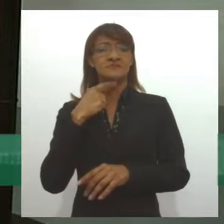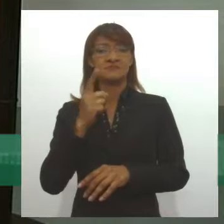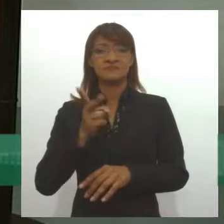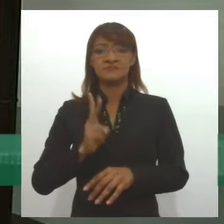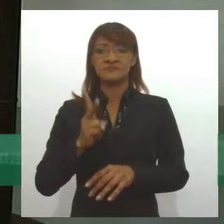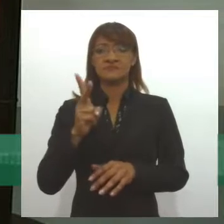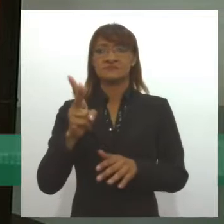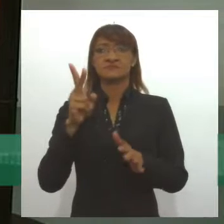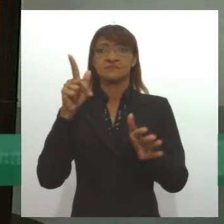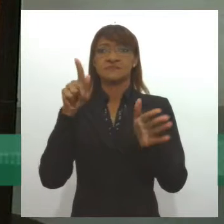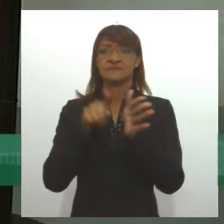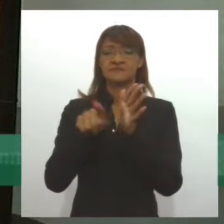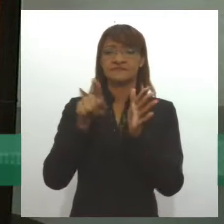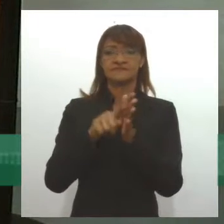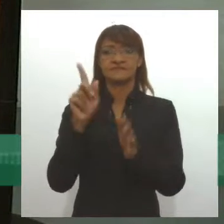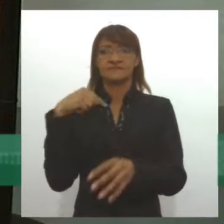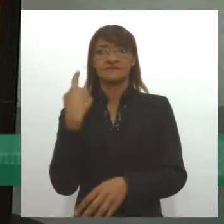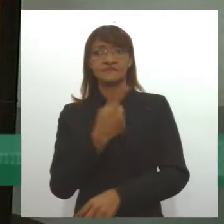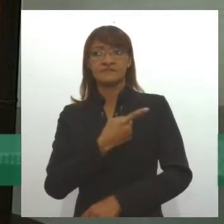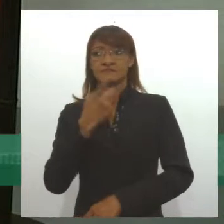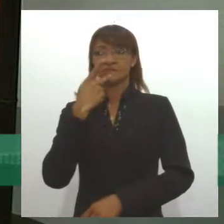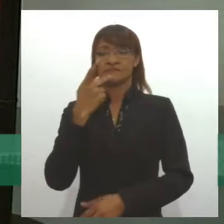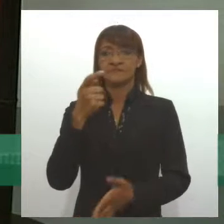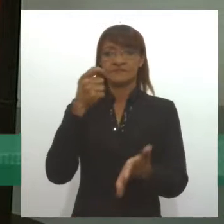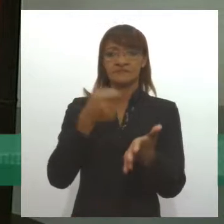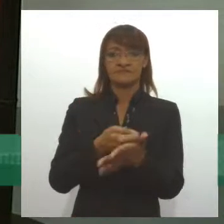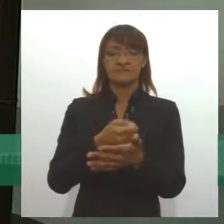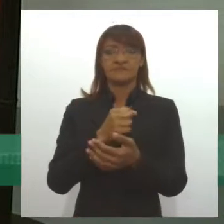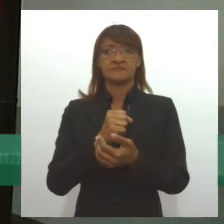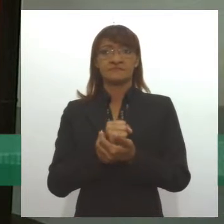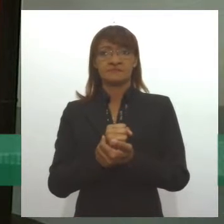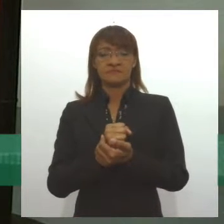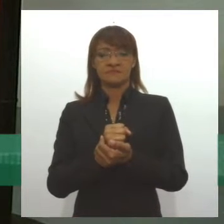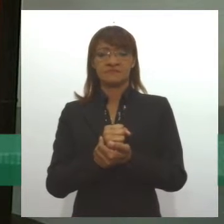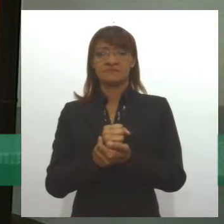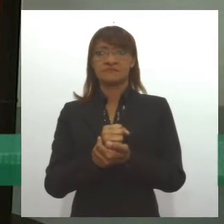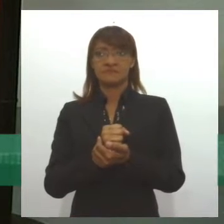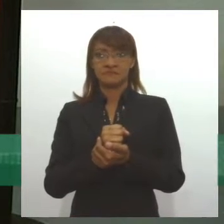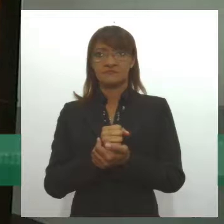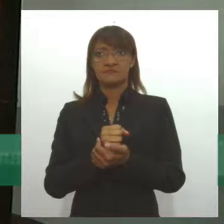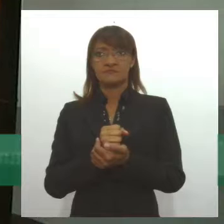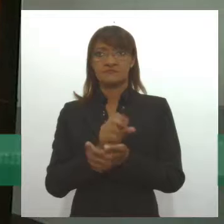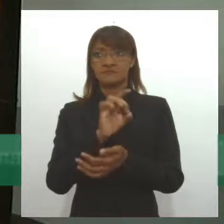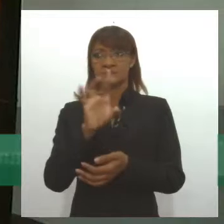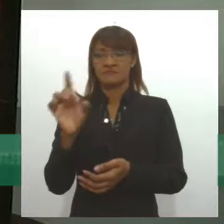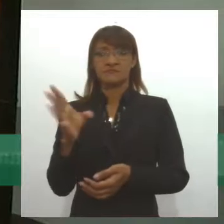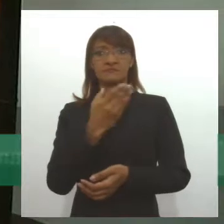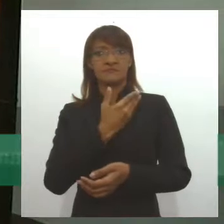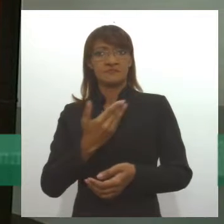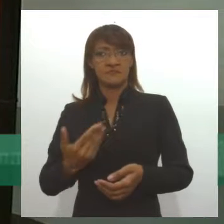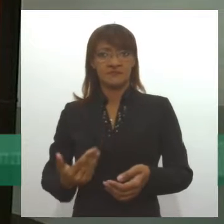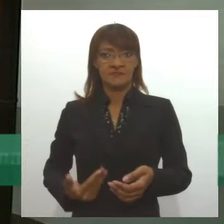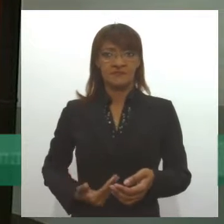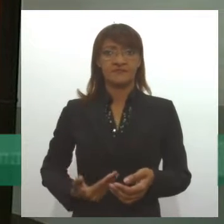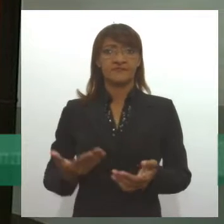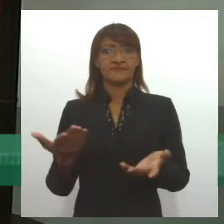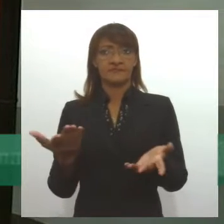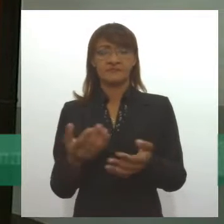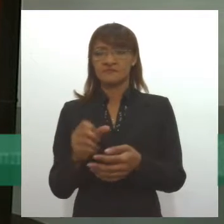gente fala dos valores pagos a membros do poder público? Sim, esse é um